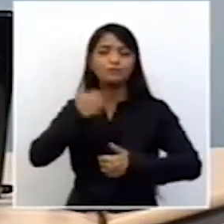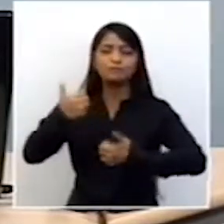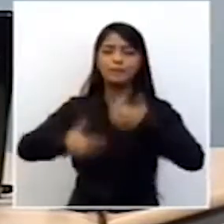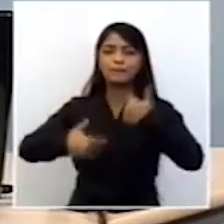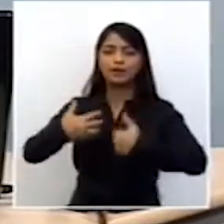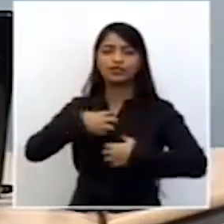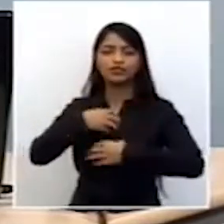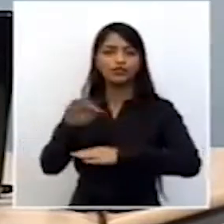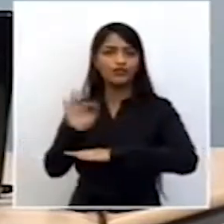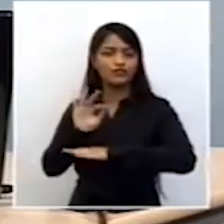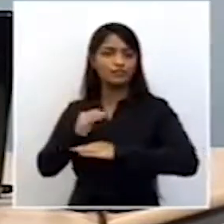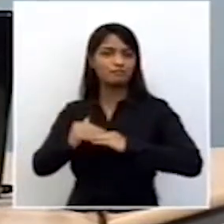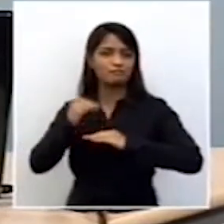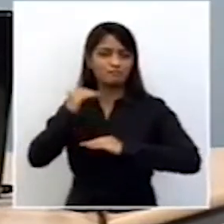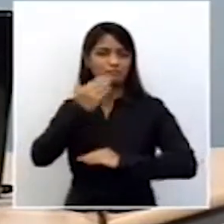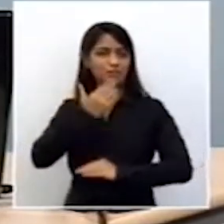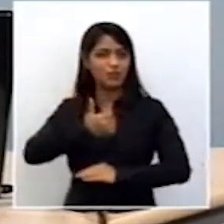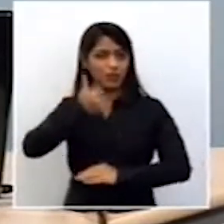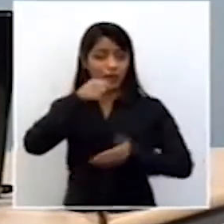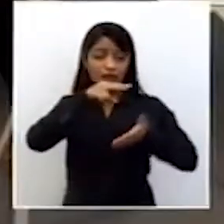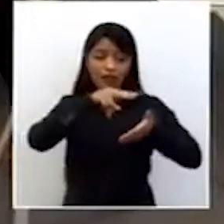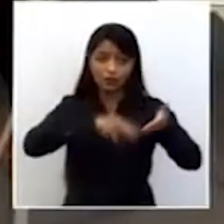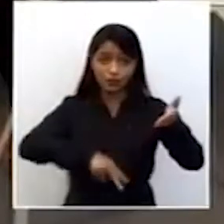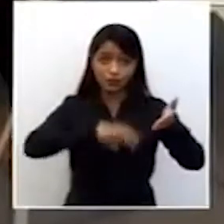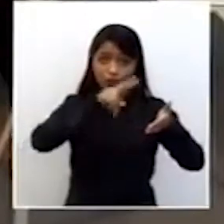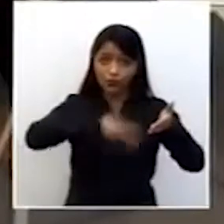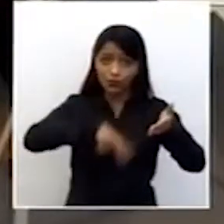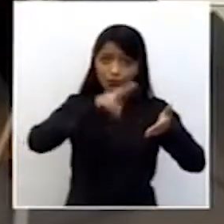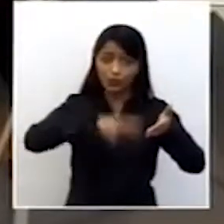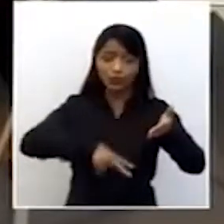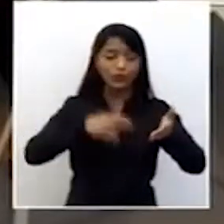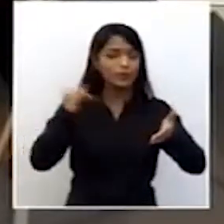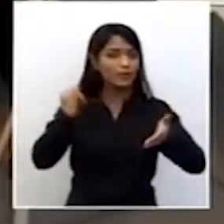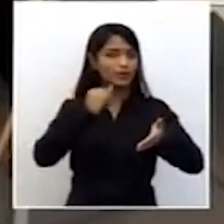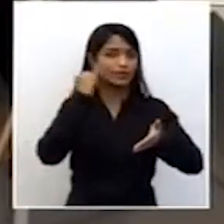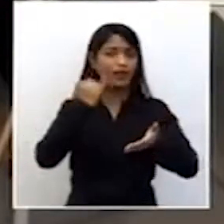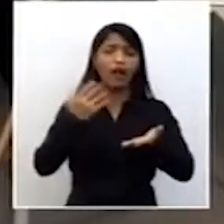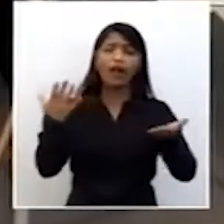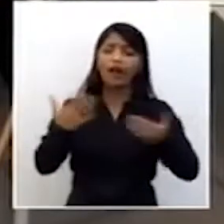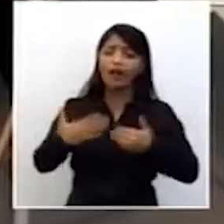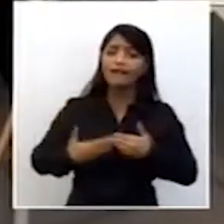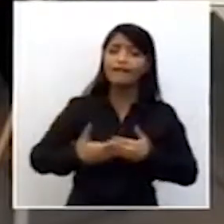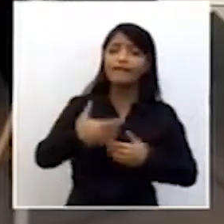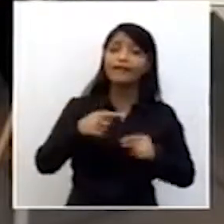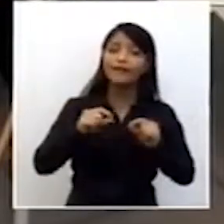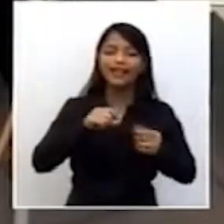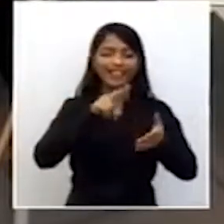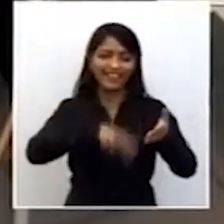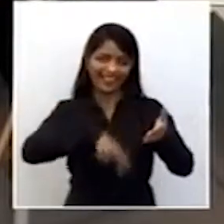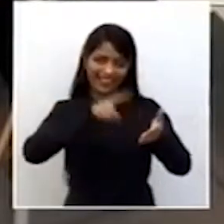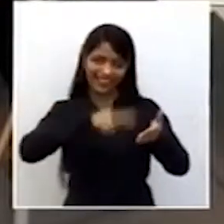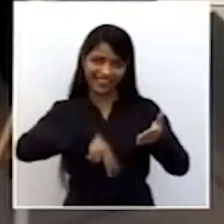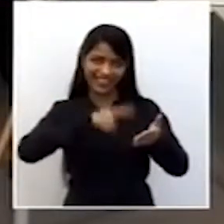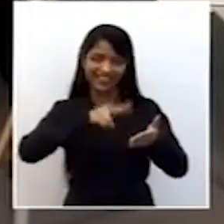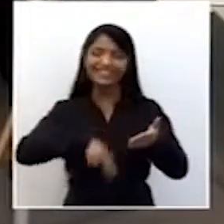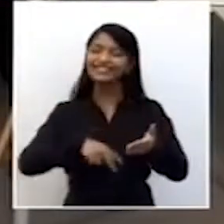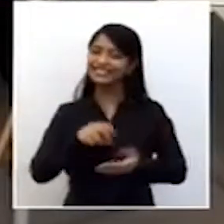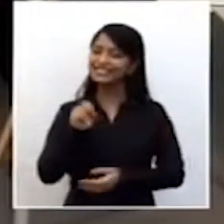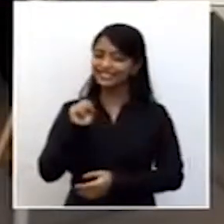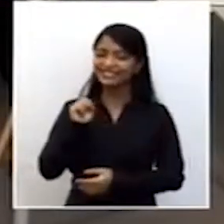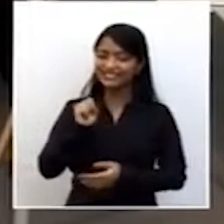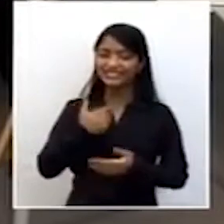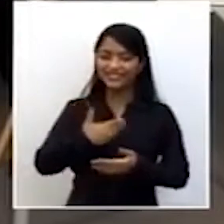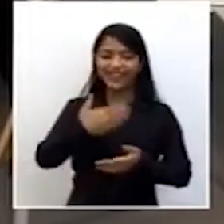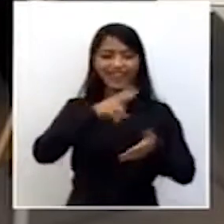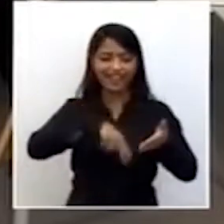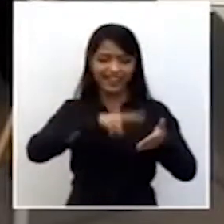da leitura. Muito importante a leitura. Muito importante a leitura. E a gente vai fazer o que agora? Uma leitura. A gente vai fazer uma leitura,